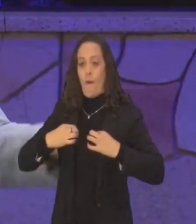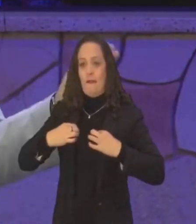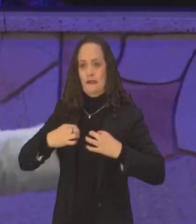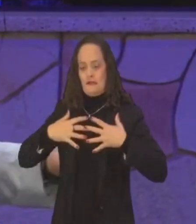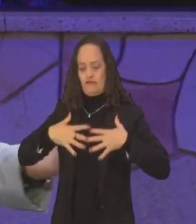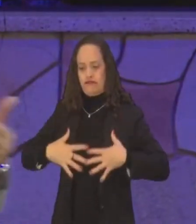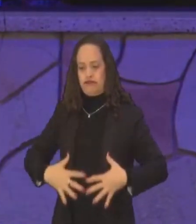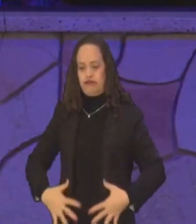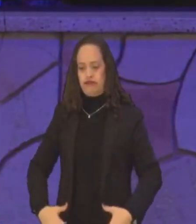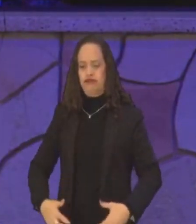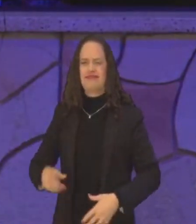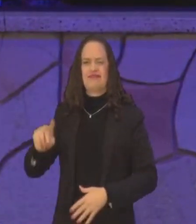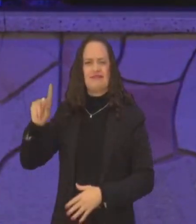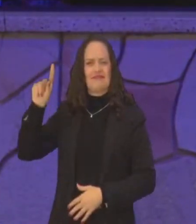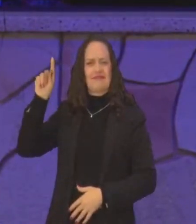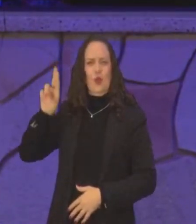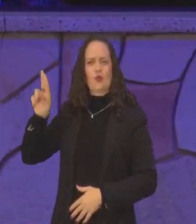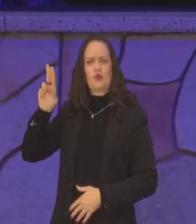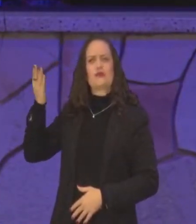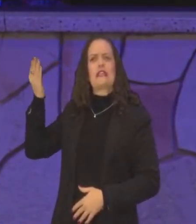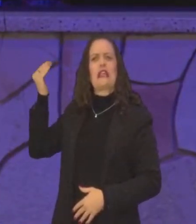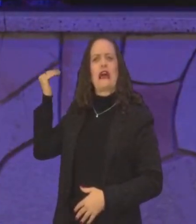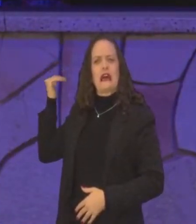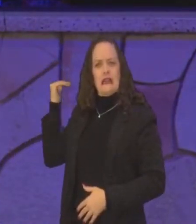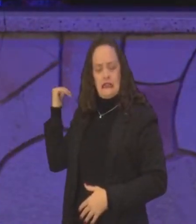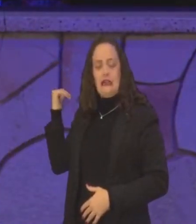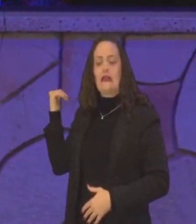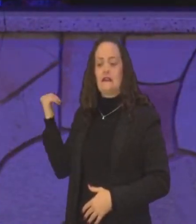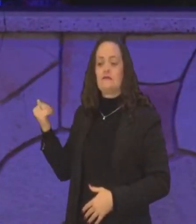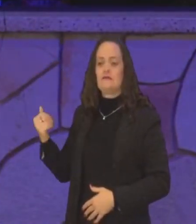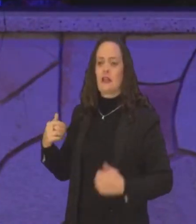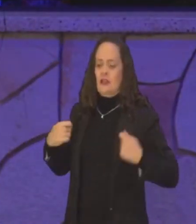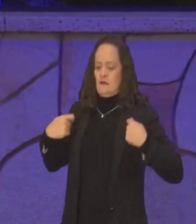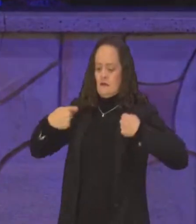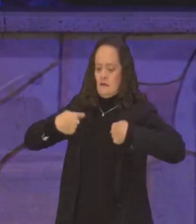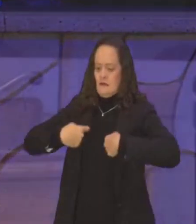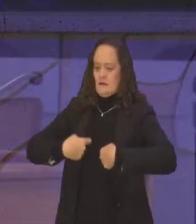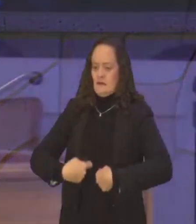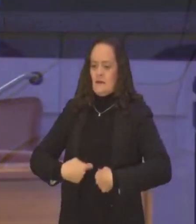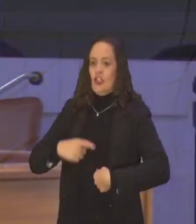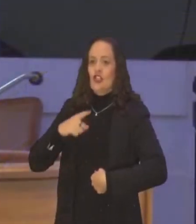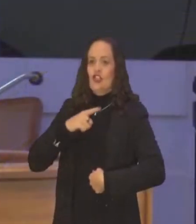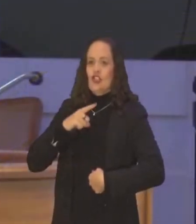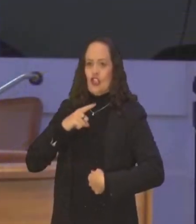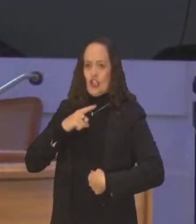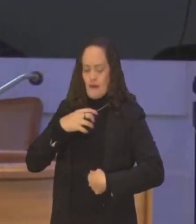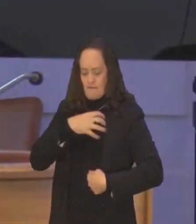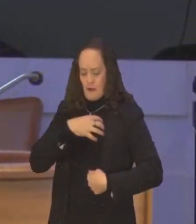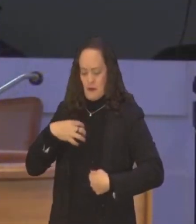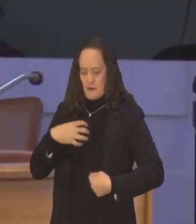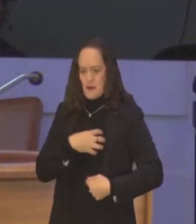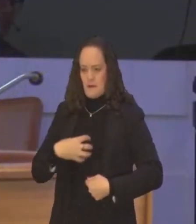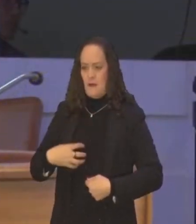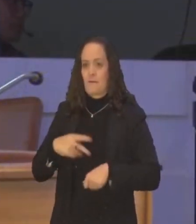sacerdotais do Antigo Testamento, em que o sacerdote, com a sua estola, ele tinha as 12 pedras na sua estola sacerdotal, como símbolo